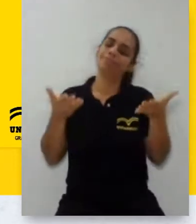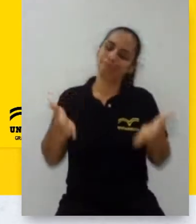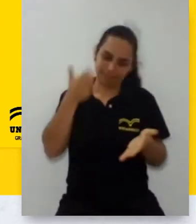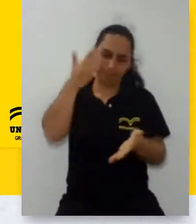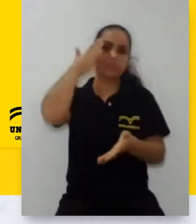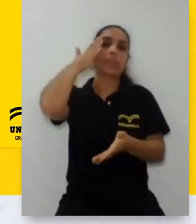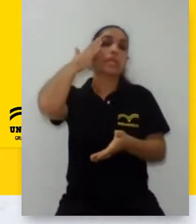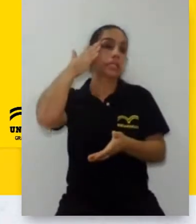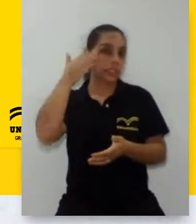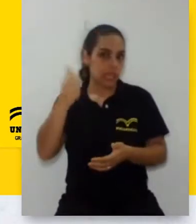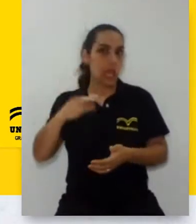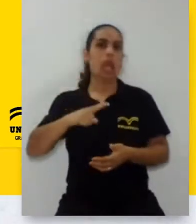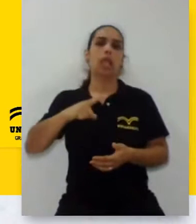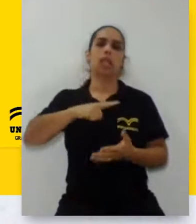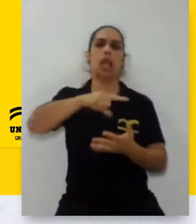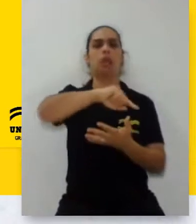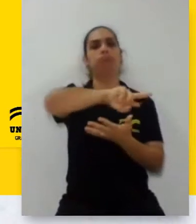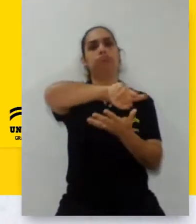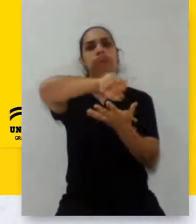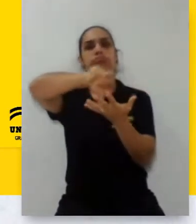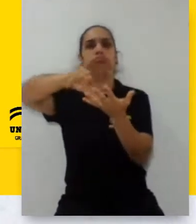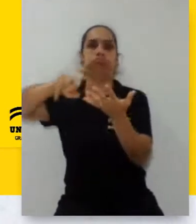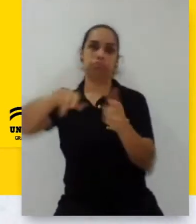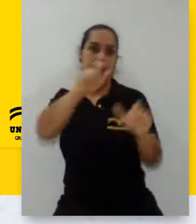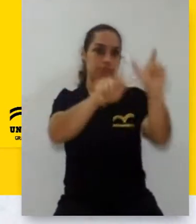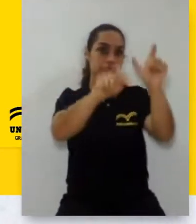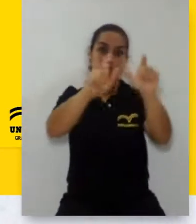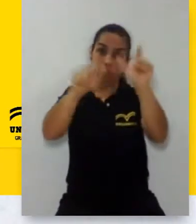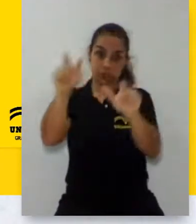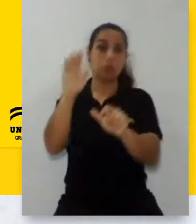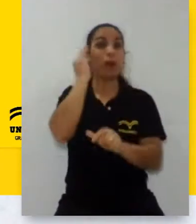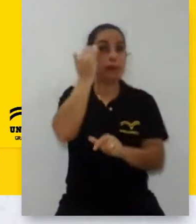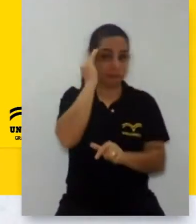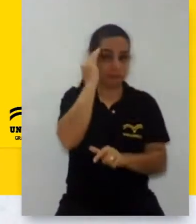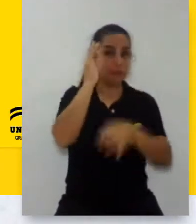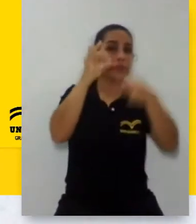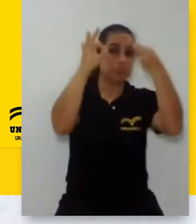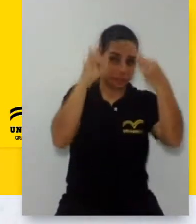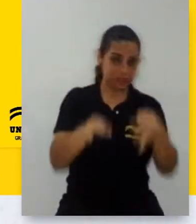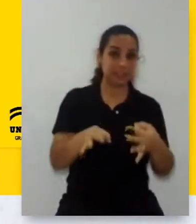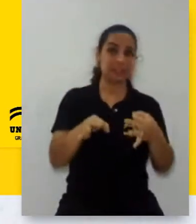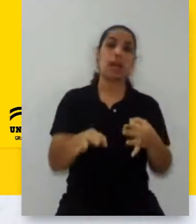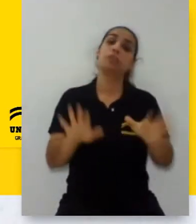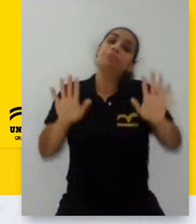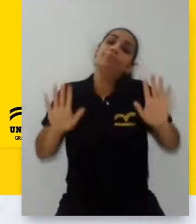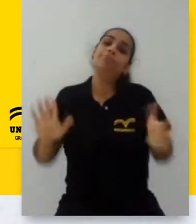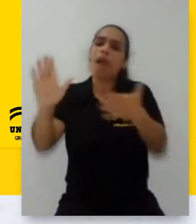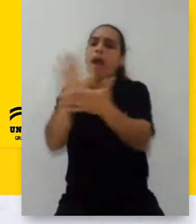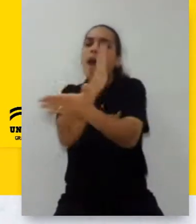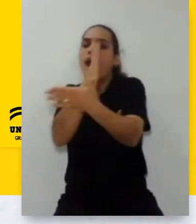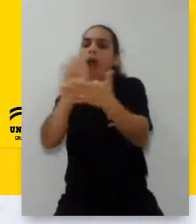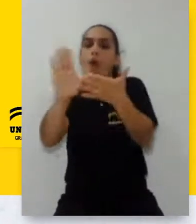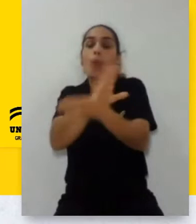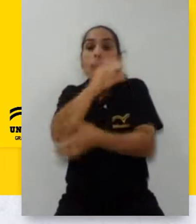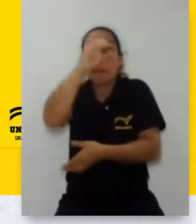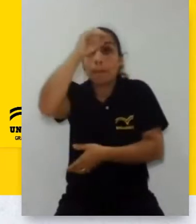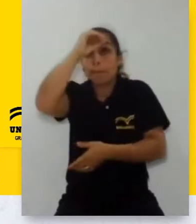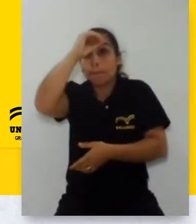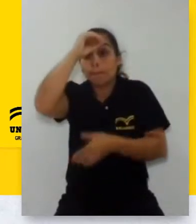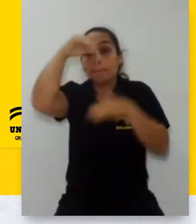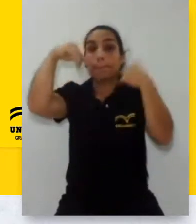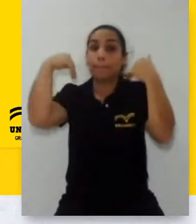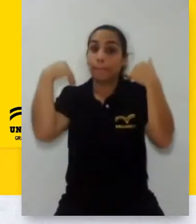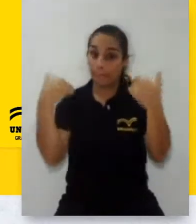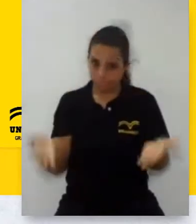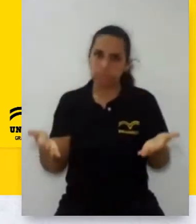estão me acompanhando muito bem, estão entendendo, e tem pessoas que talvez sejam um pouco mais leigas no assunto. Então, a ideia agora aqui é apresentar um pouquinho isso, eu vou